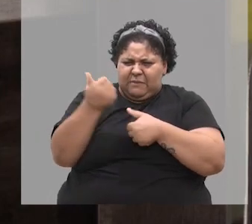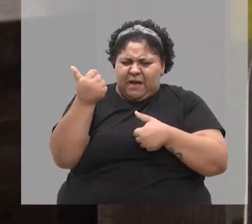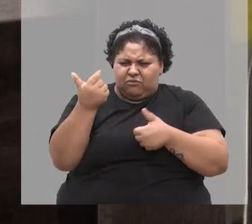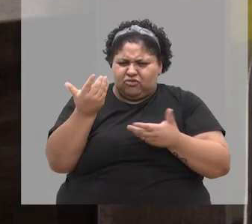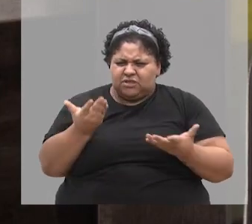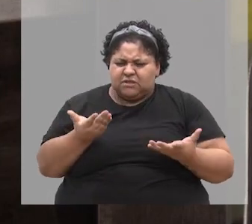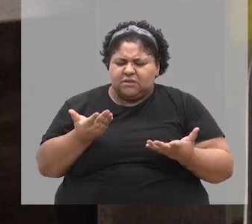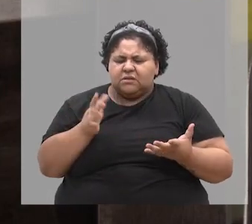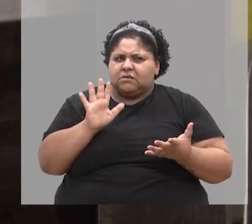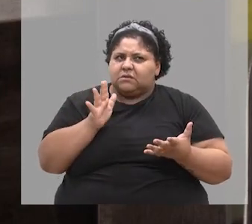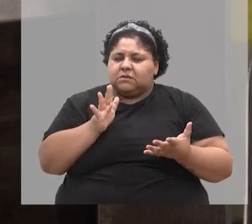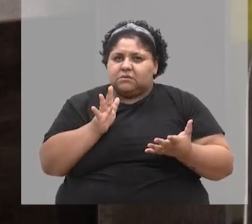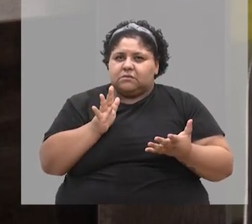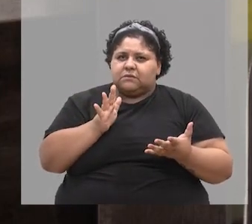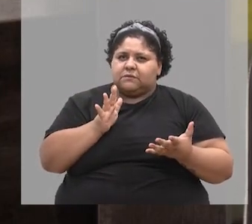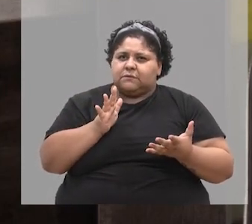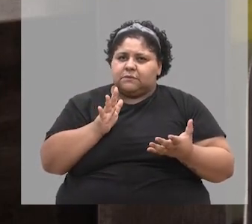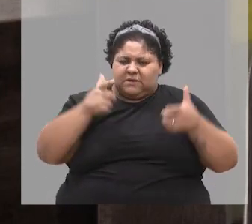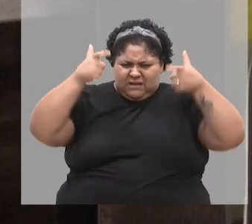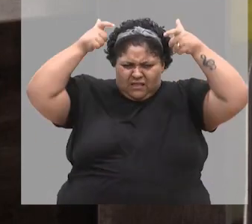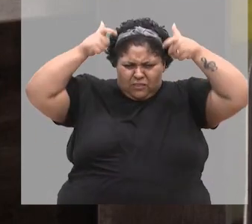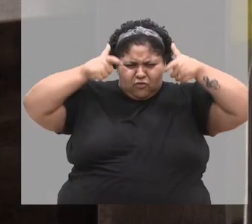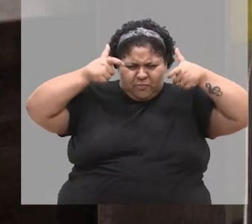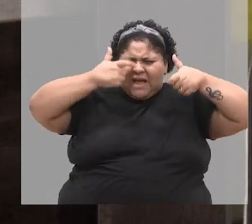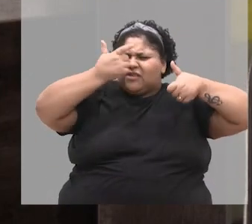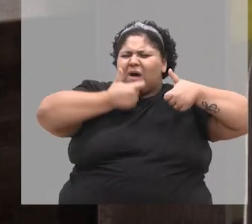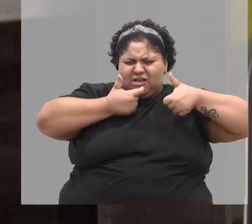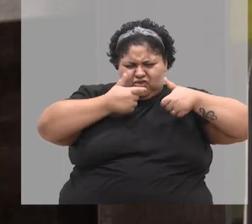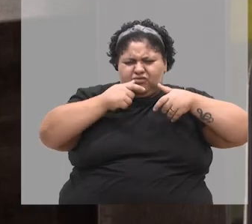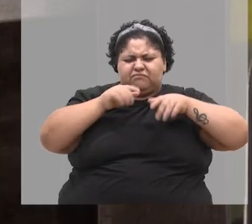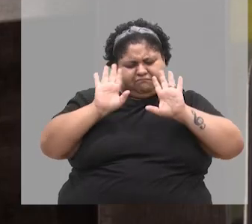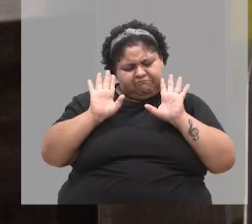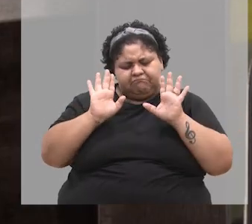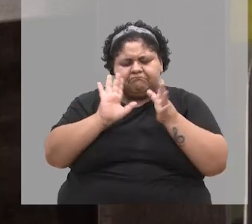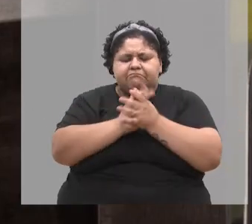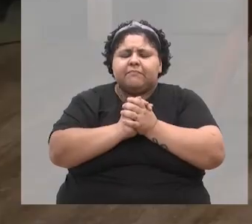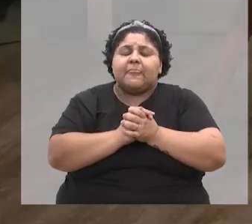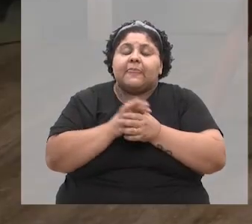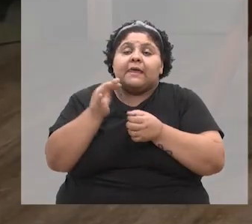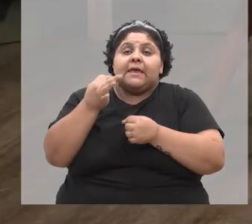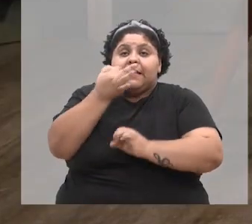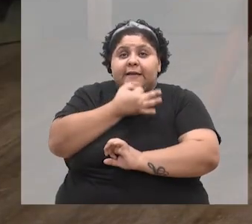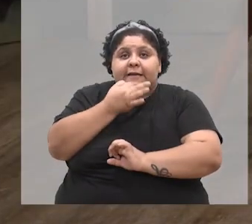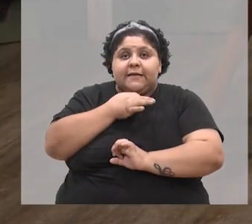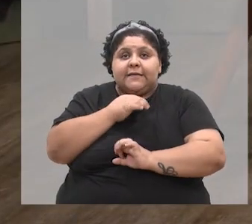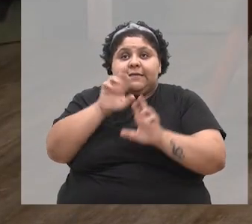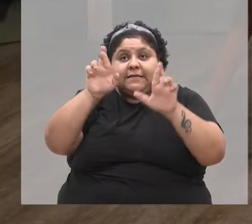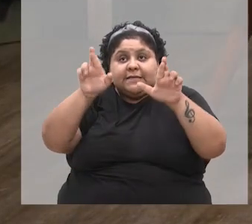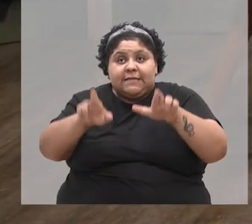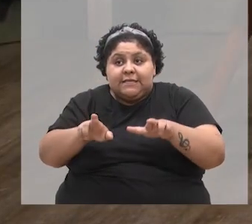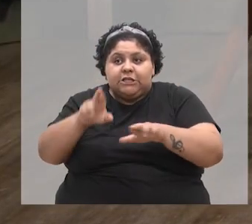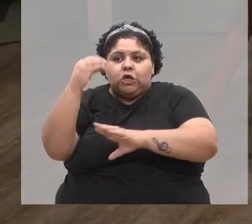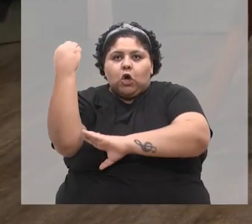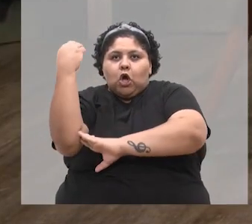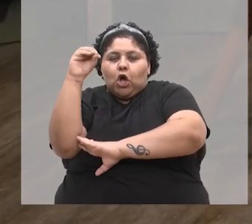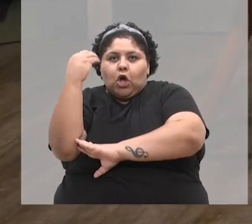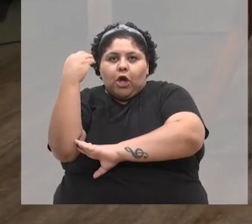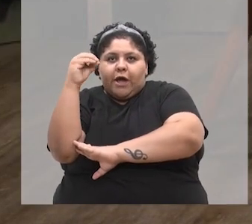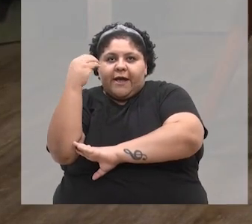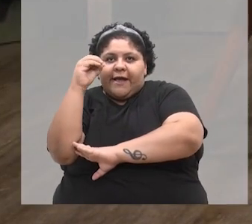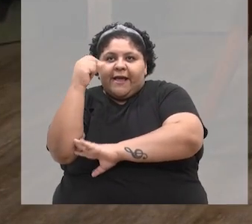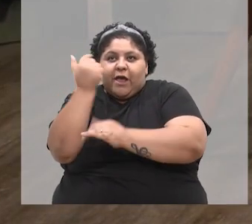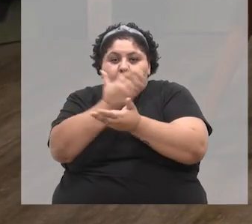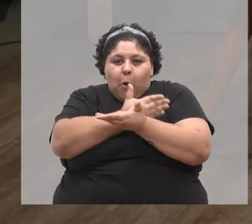de Garibaldi e Antônio Prado, acho que foi o outro. Então, Caxias do Sul e região